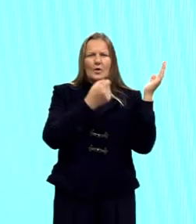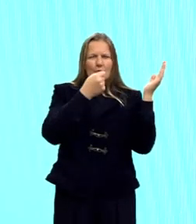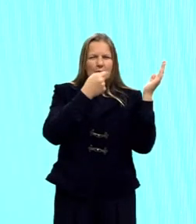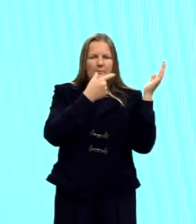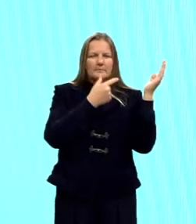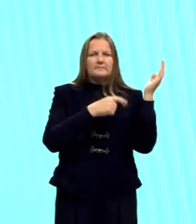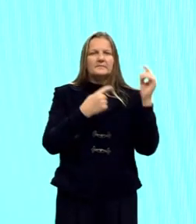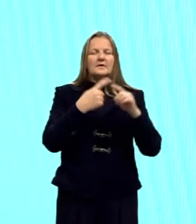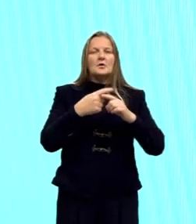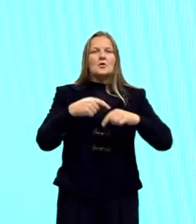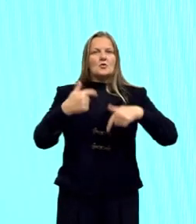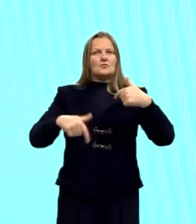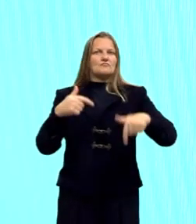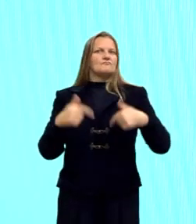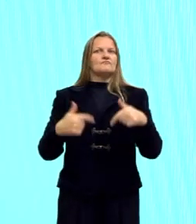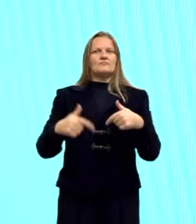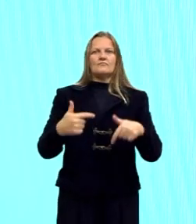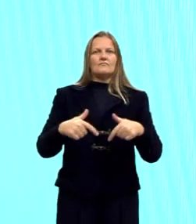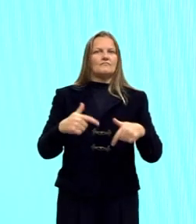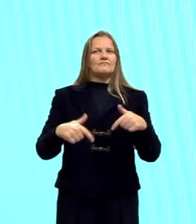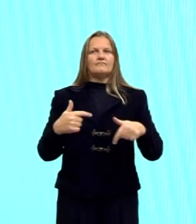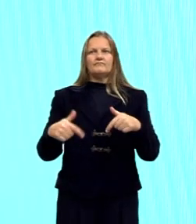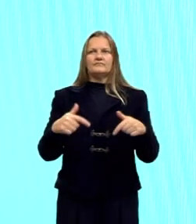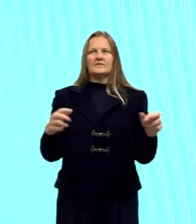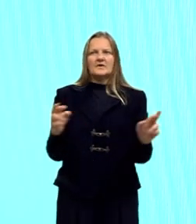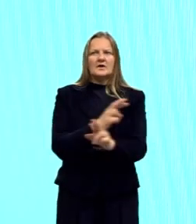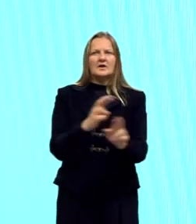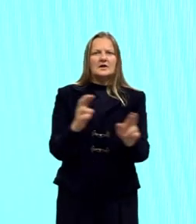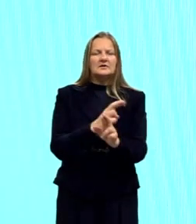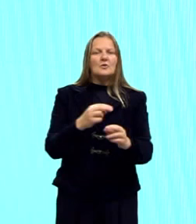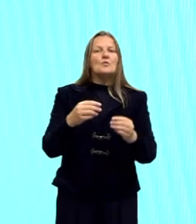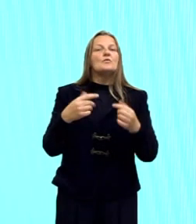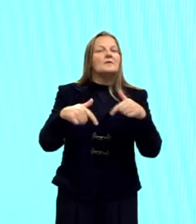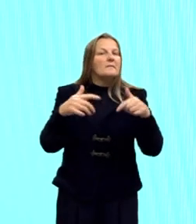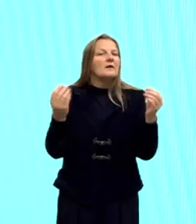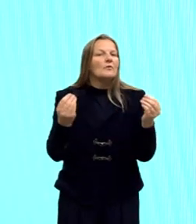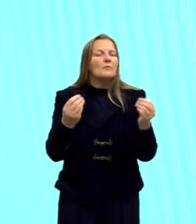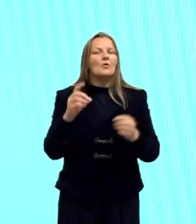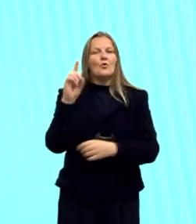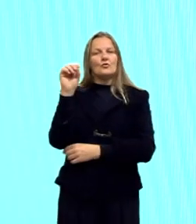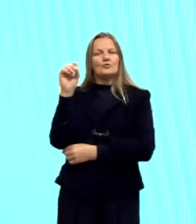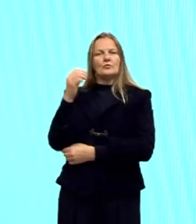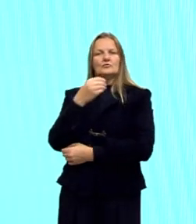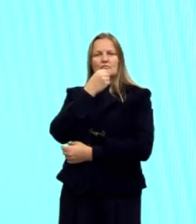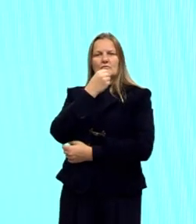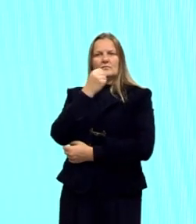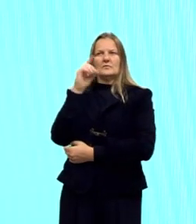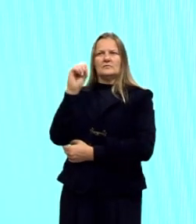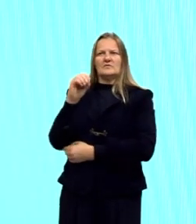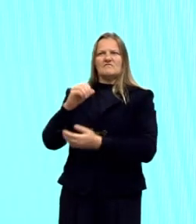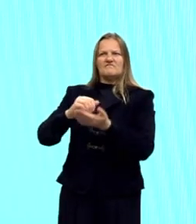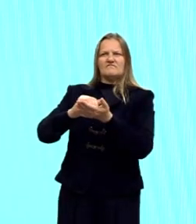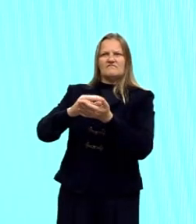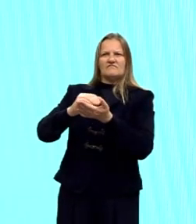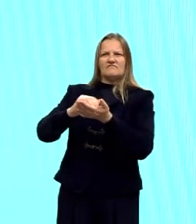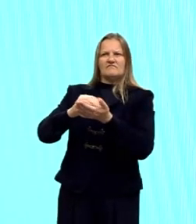no local todo mar uma relação aí trabalhista E aí o dono da empresa né simplesmente retirando ali o seu capital e